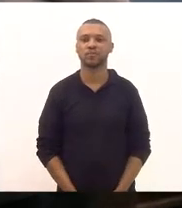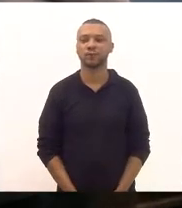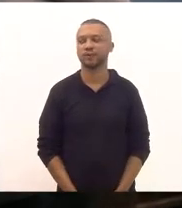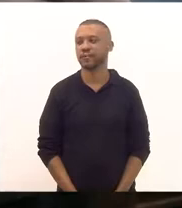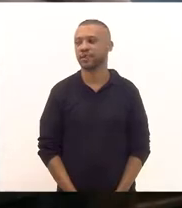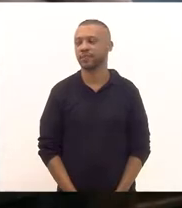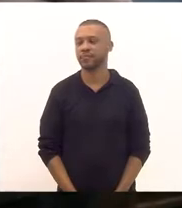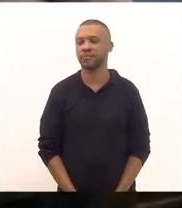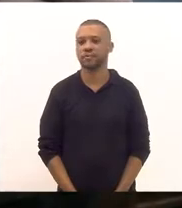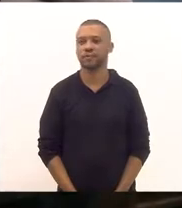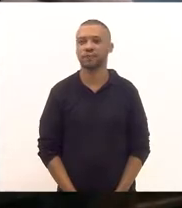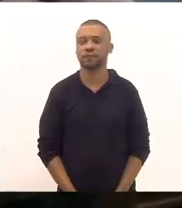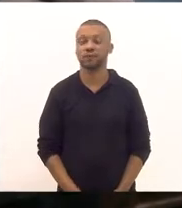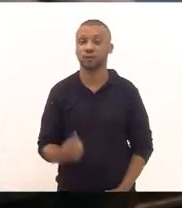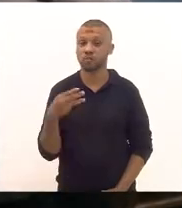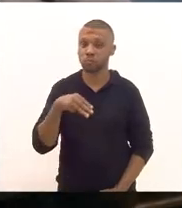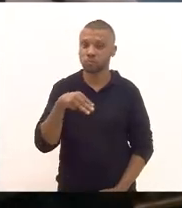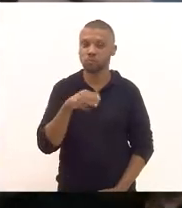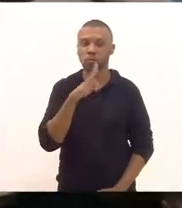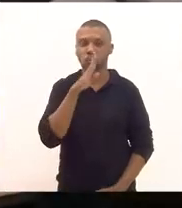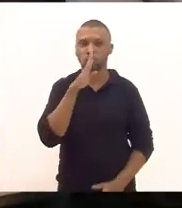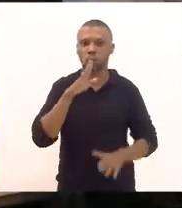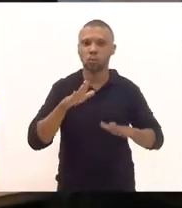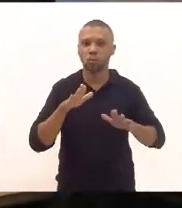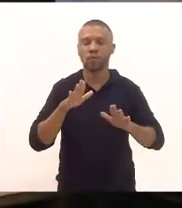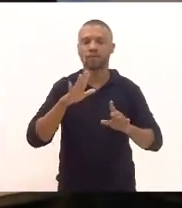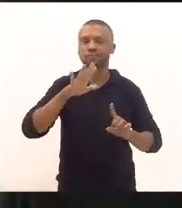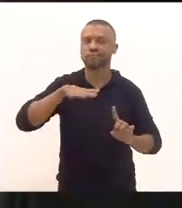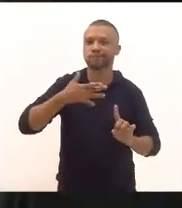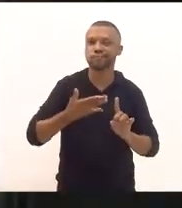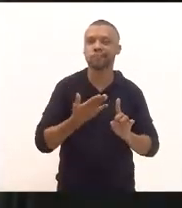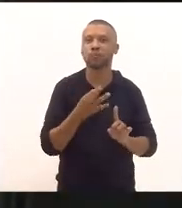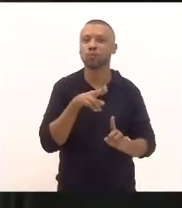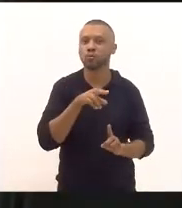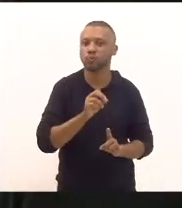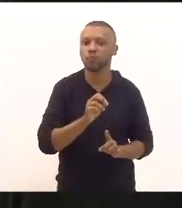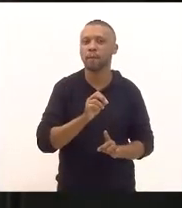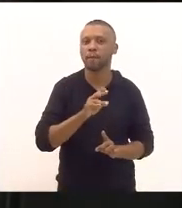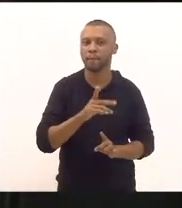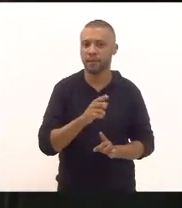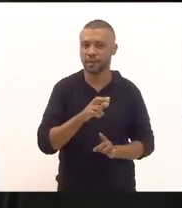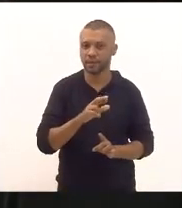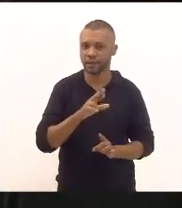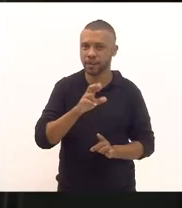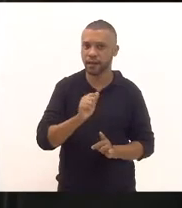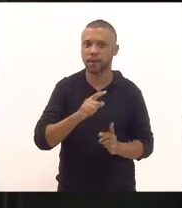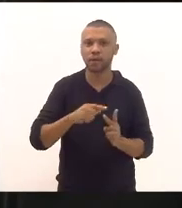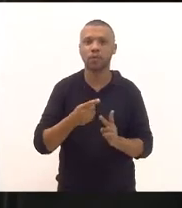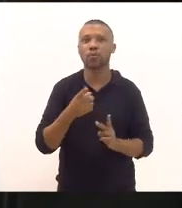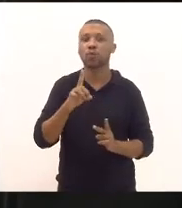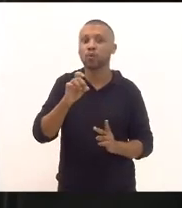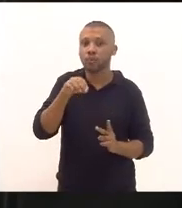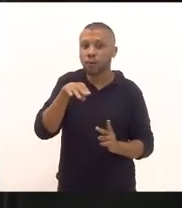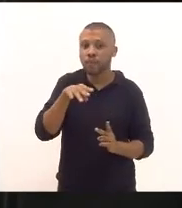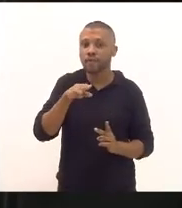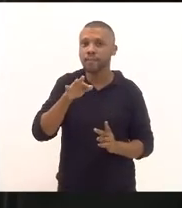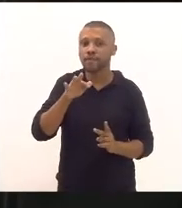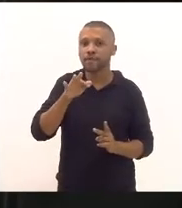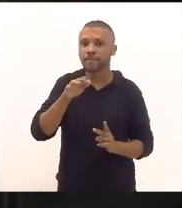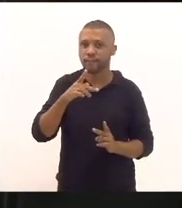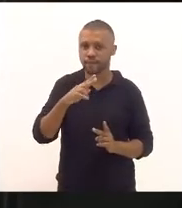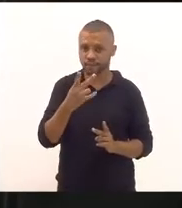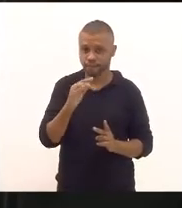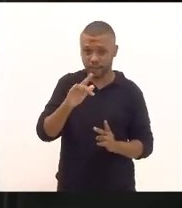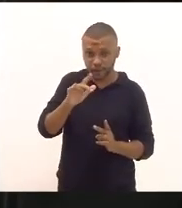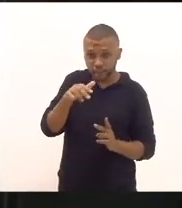é bom esse é um minuto de silêncio em memória ao Bruno Pereira eu dou um Philips é por uma vida inteira